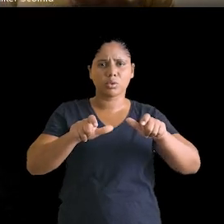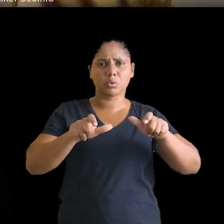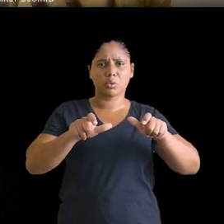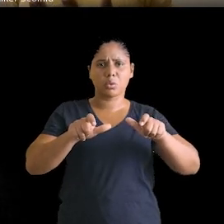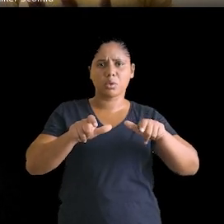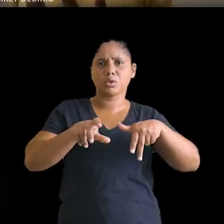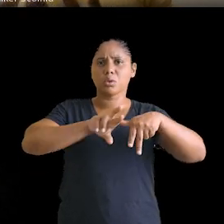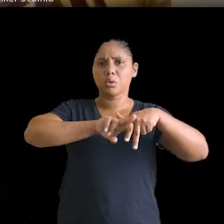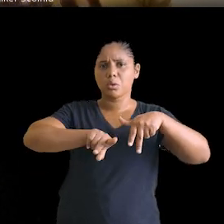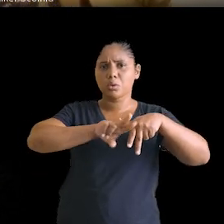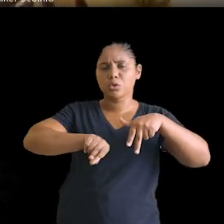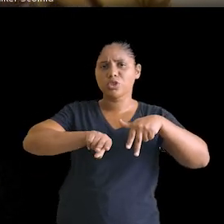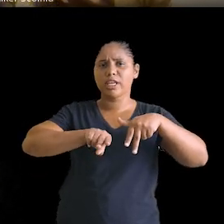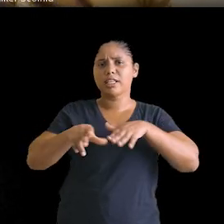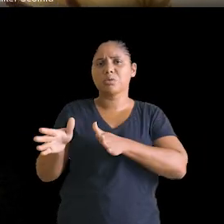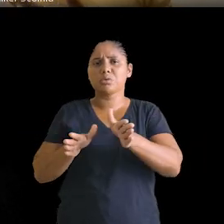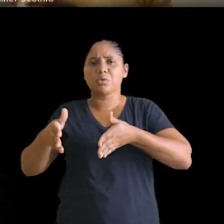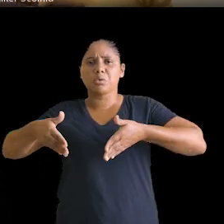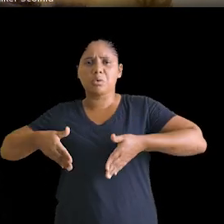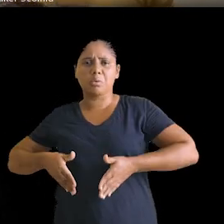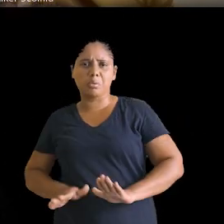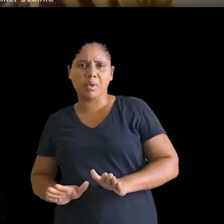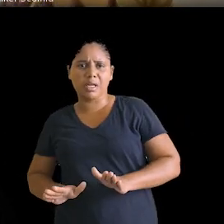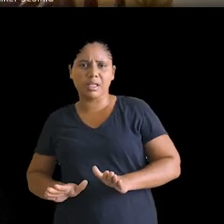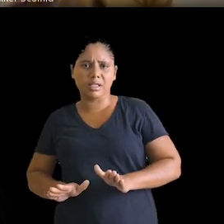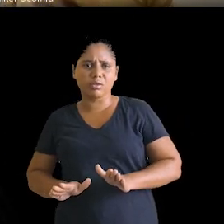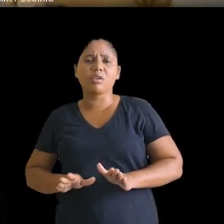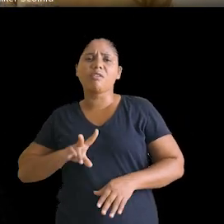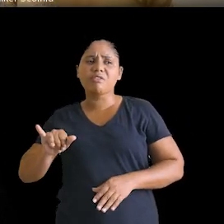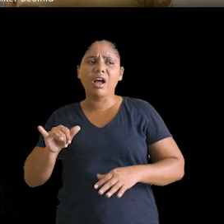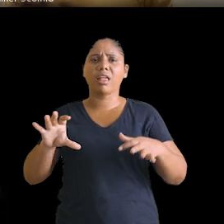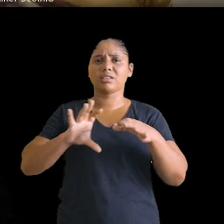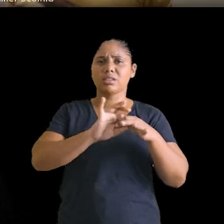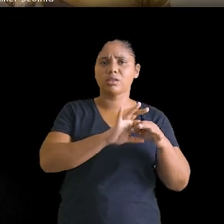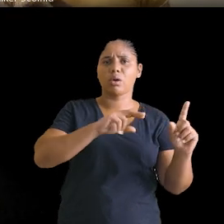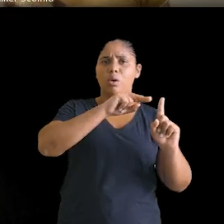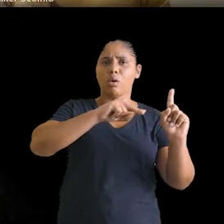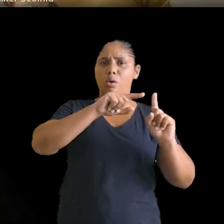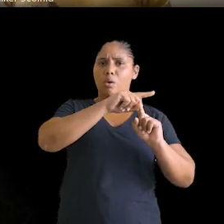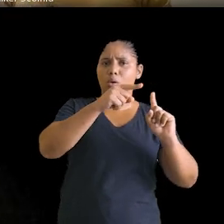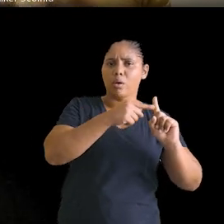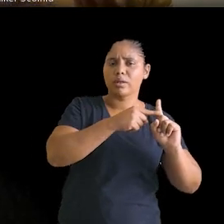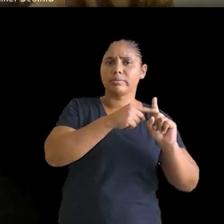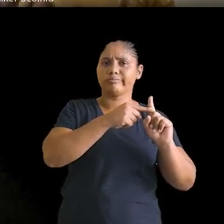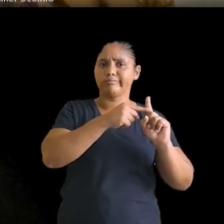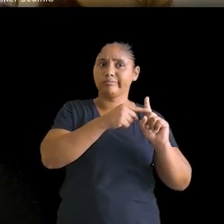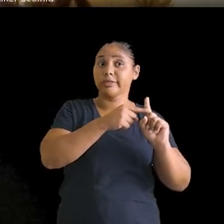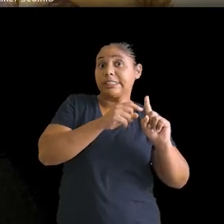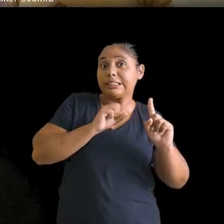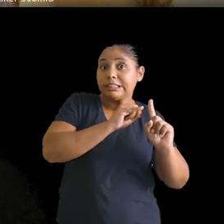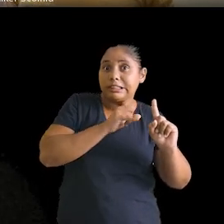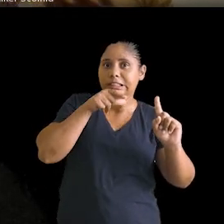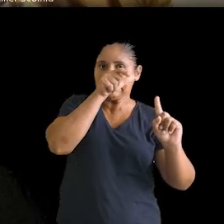No contexto do pré-natal, parto de homens trans, isso pode gerar dificuldades no atendimento, como o uso de pronomes incorretos e a falta